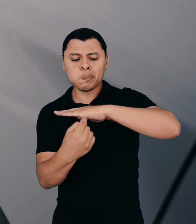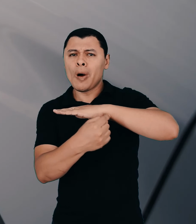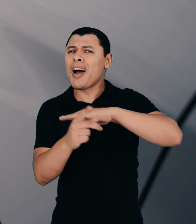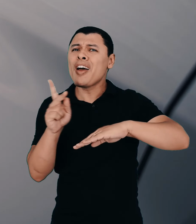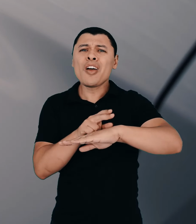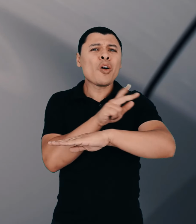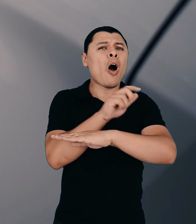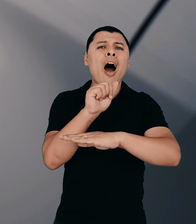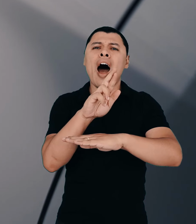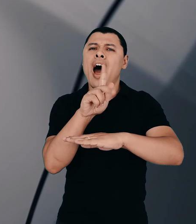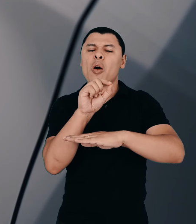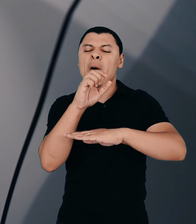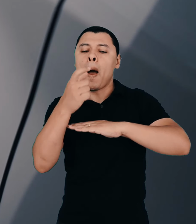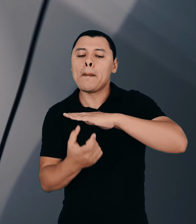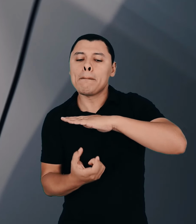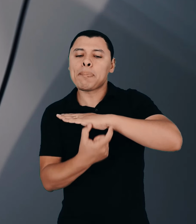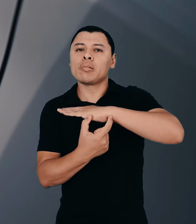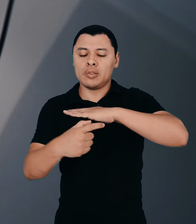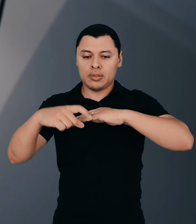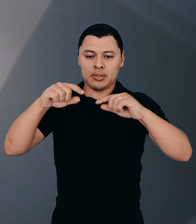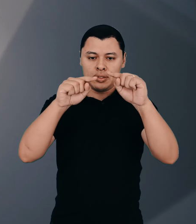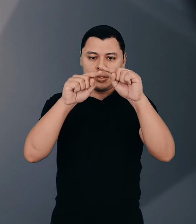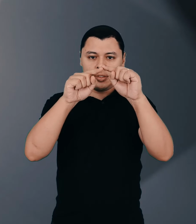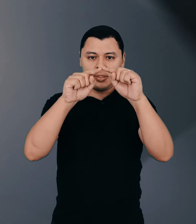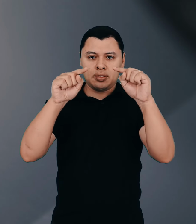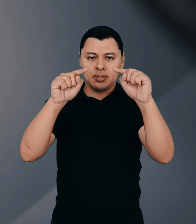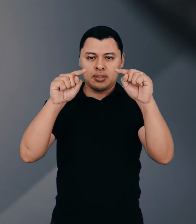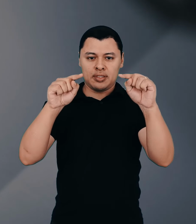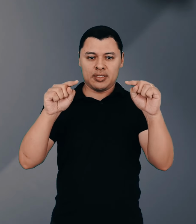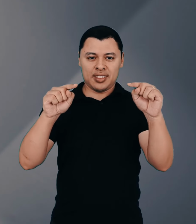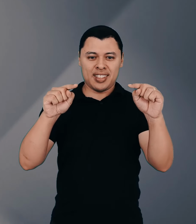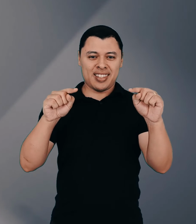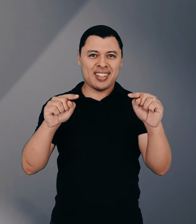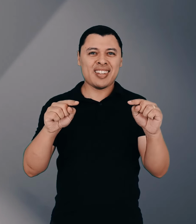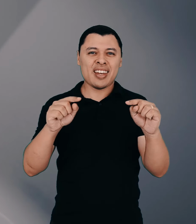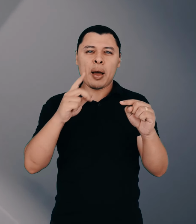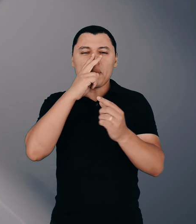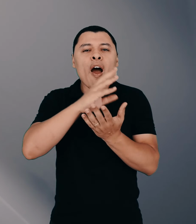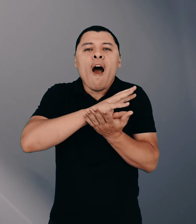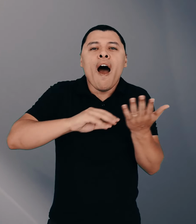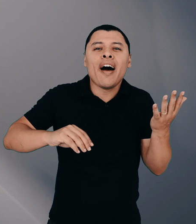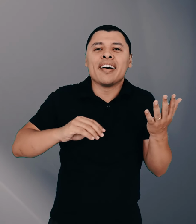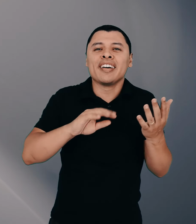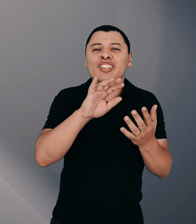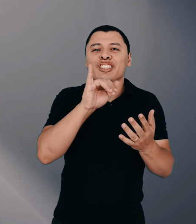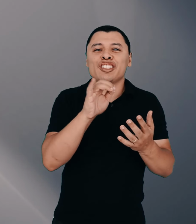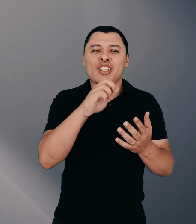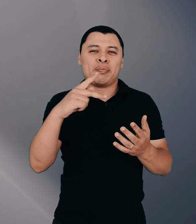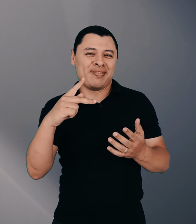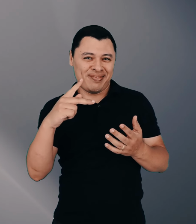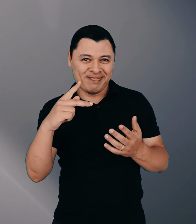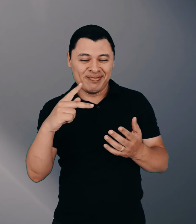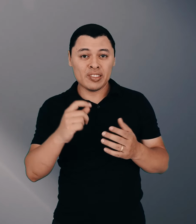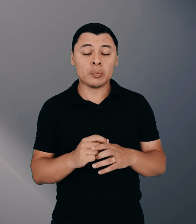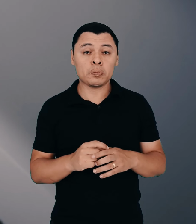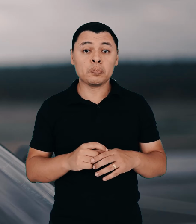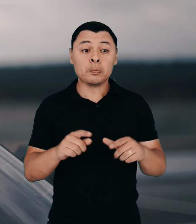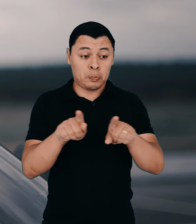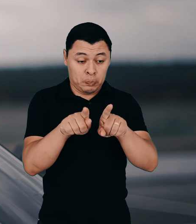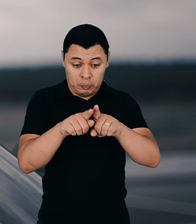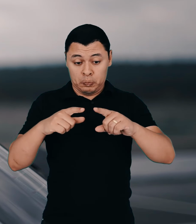Argo, mas eles fizeram um aplique aqui trapezoidal, estilo da Jeep, para caracterizar esse visual mais de SUV. Outra sacada, esse spoiler com